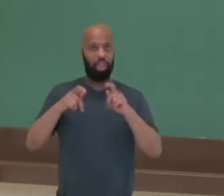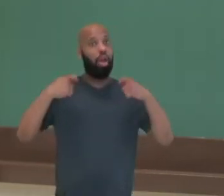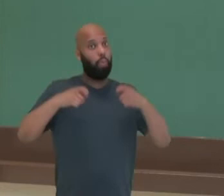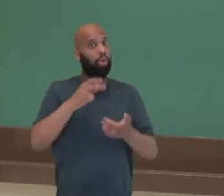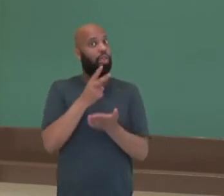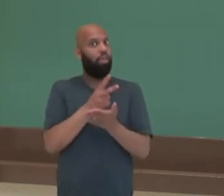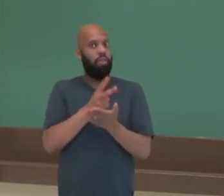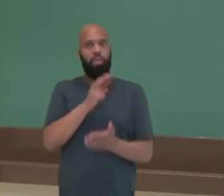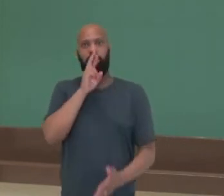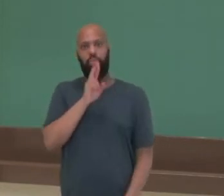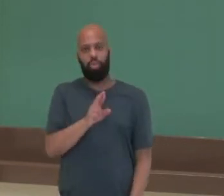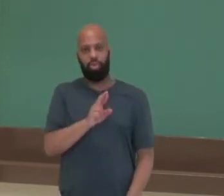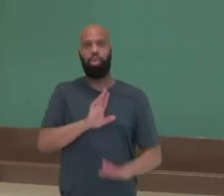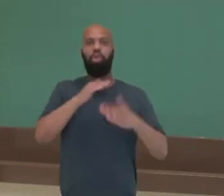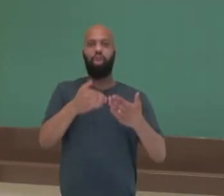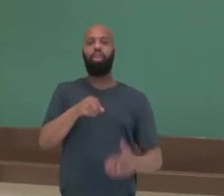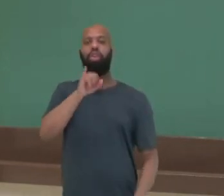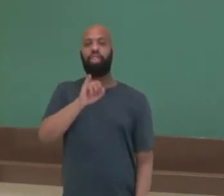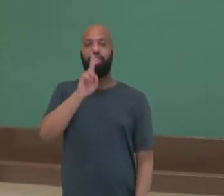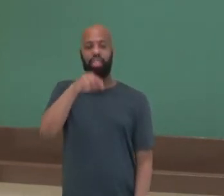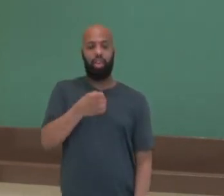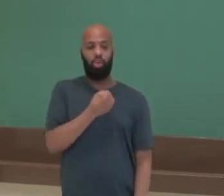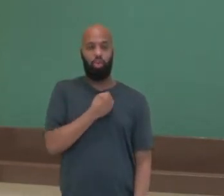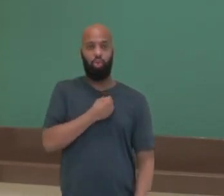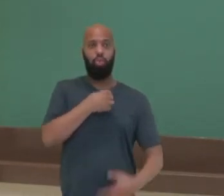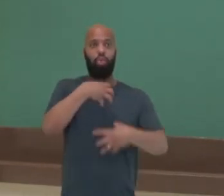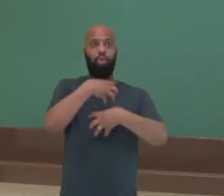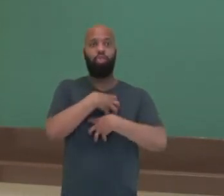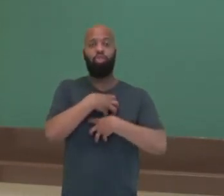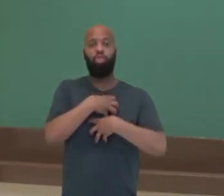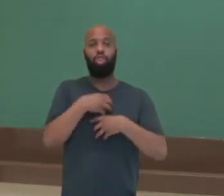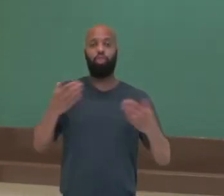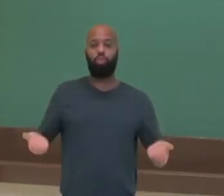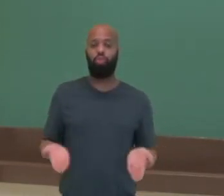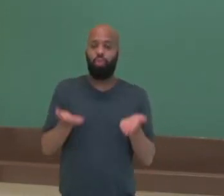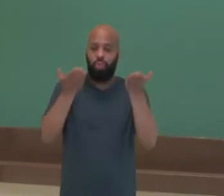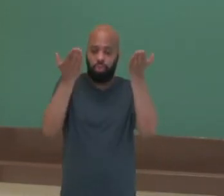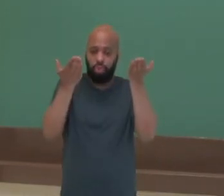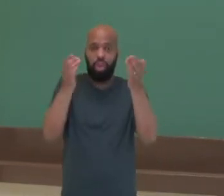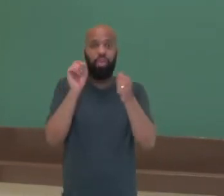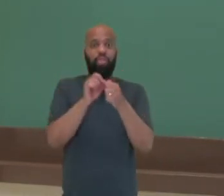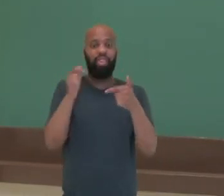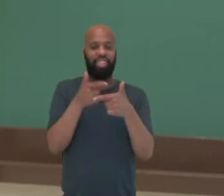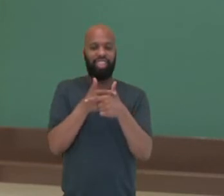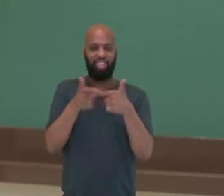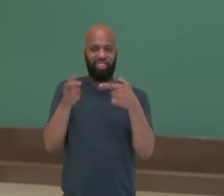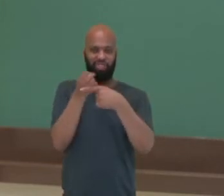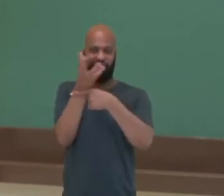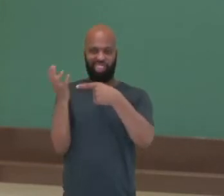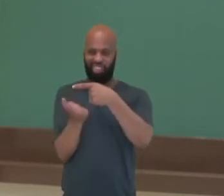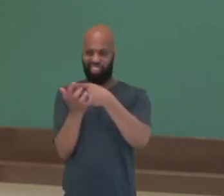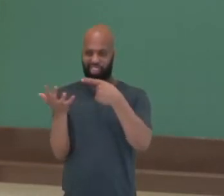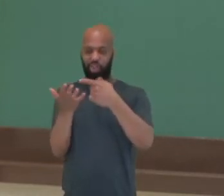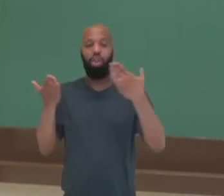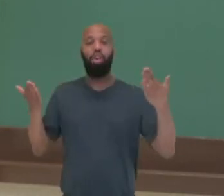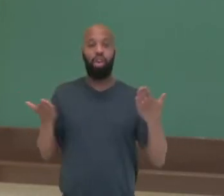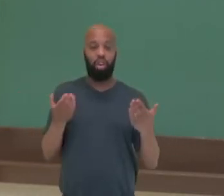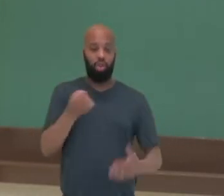Lá nos números diretamente proporcionais, nós fazíamos a divisão. Aqui, nos